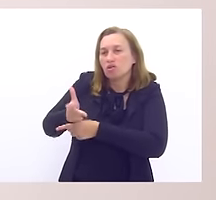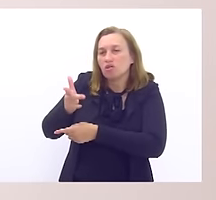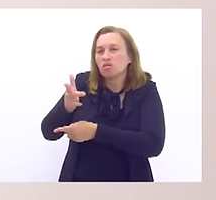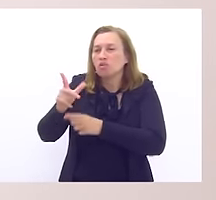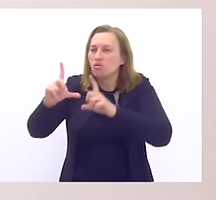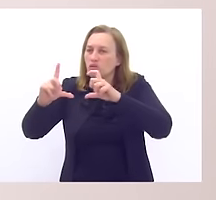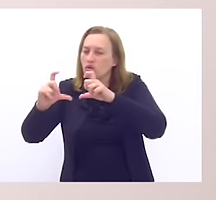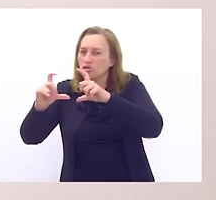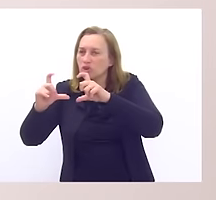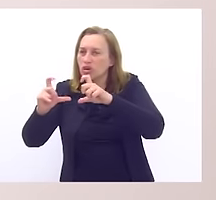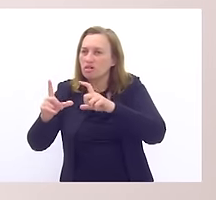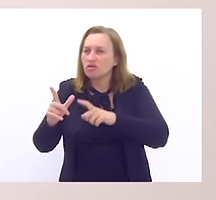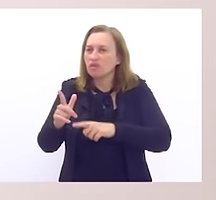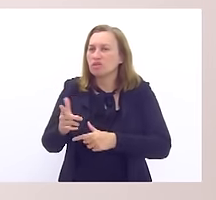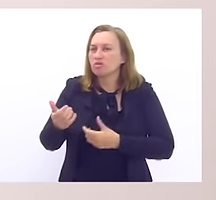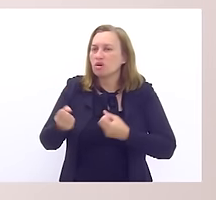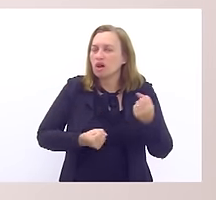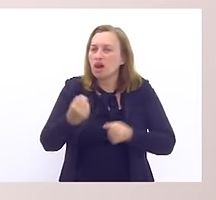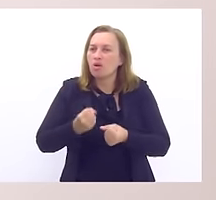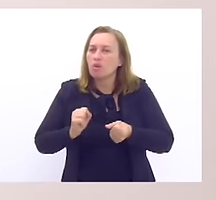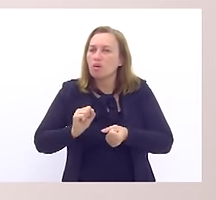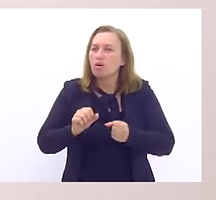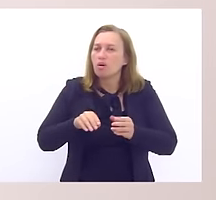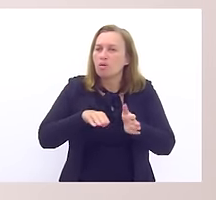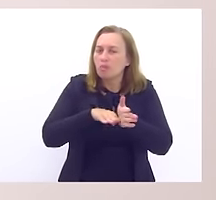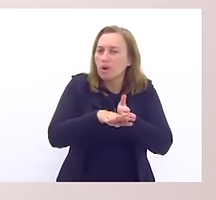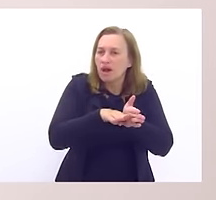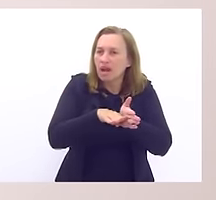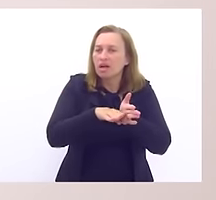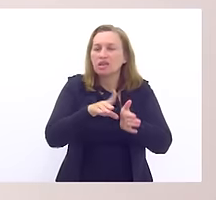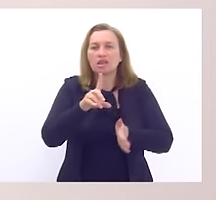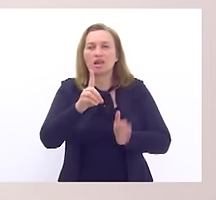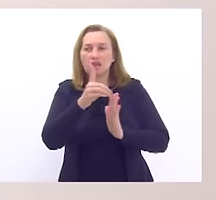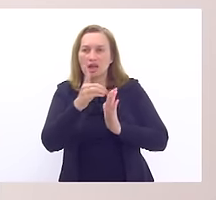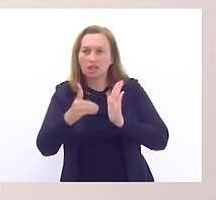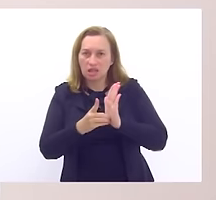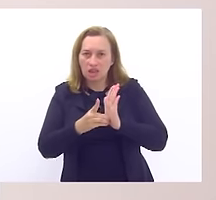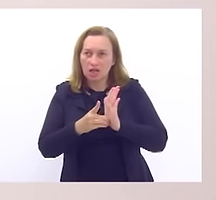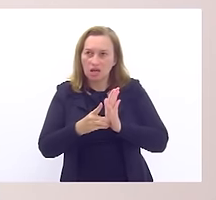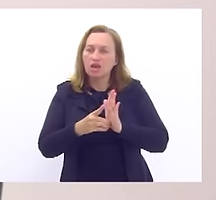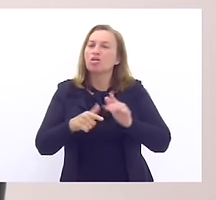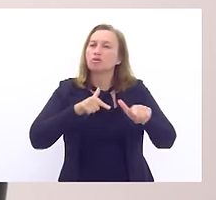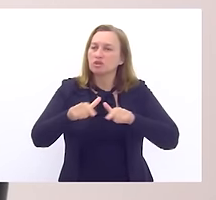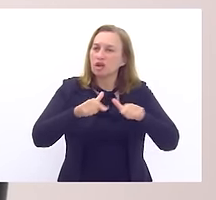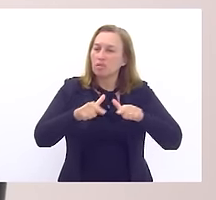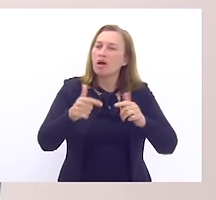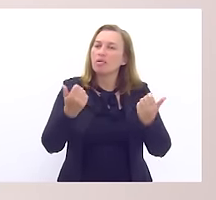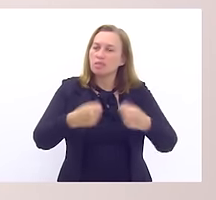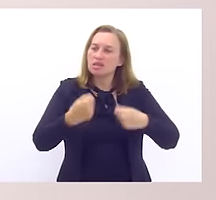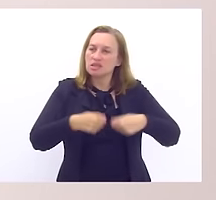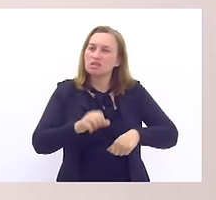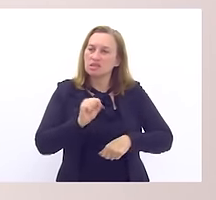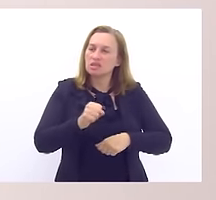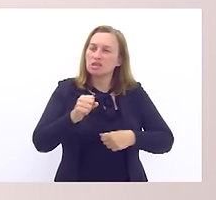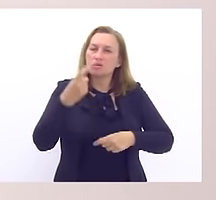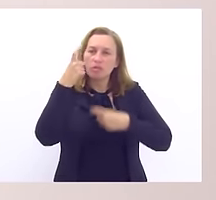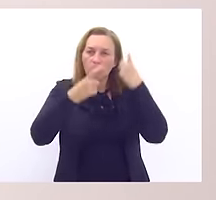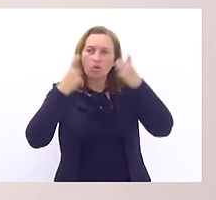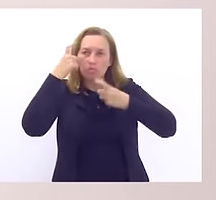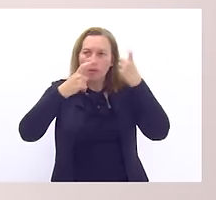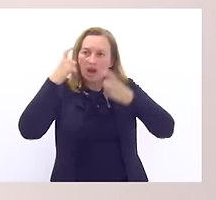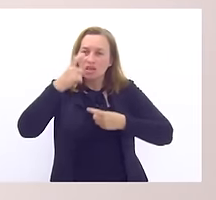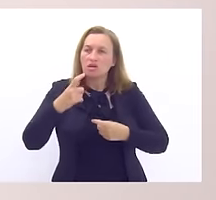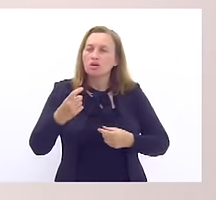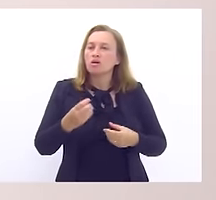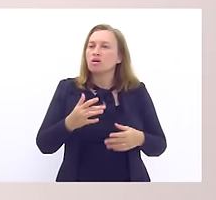não é pauta disso aqui agora Mas de fato Detran quando for montar uma operação como essa deve estar assim sem dúvida nenhuma preocupada É